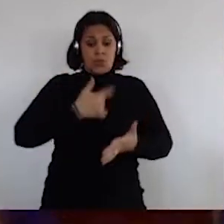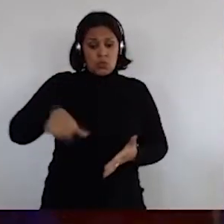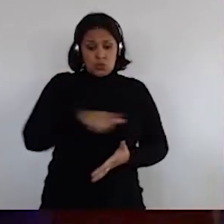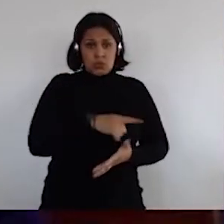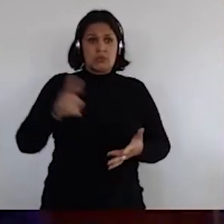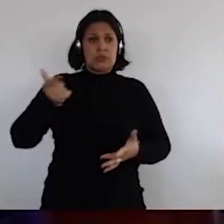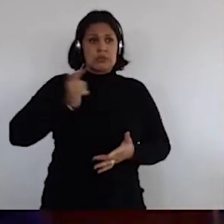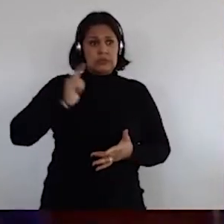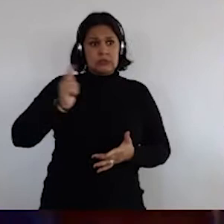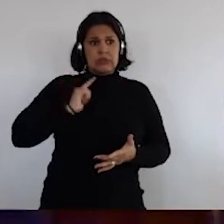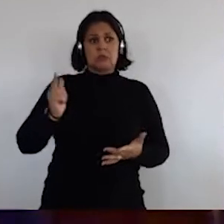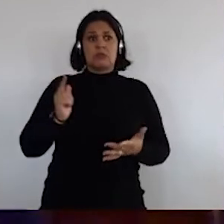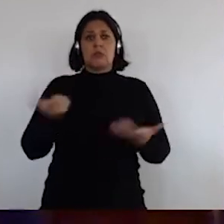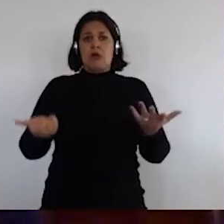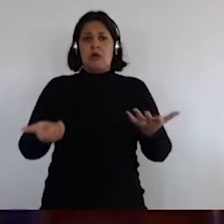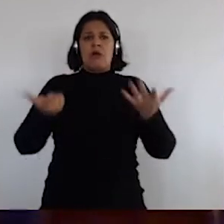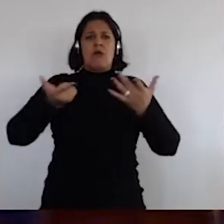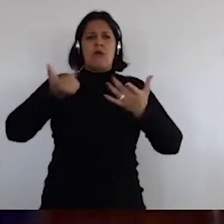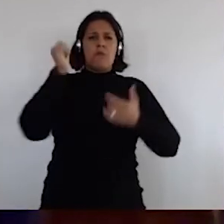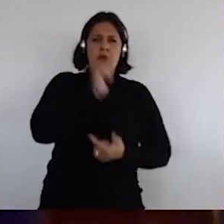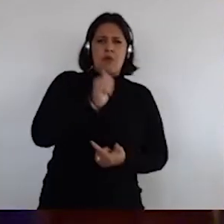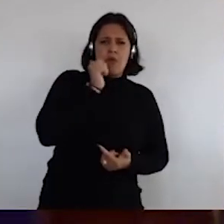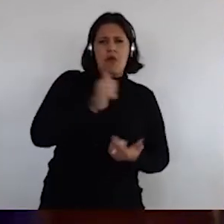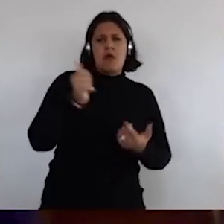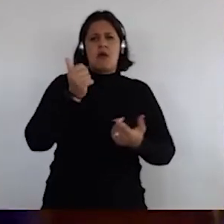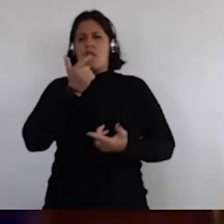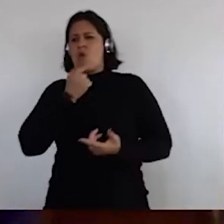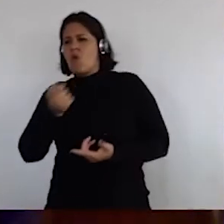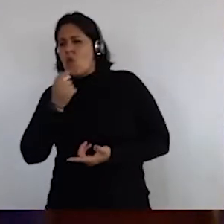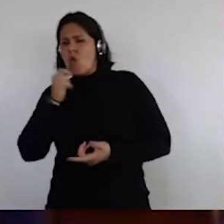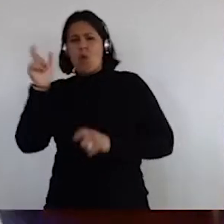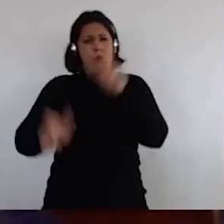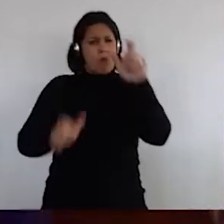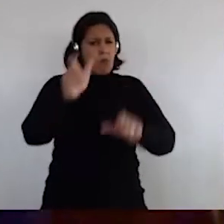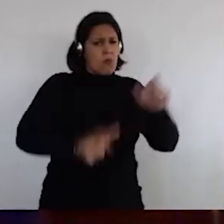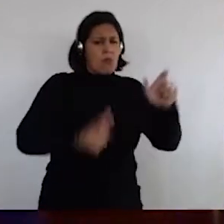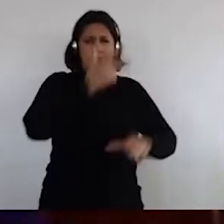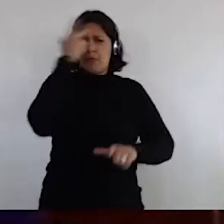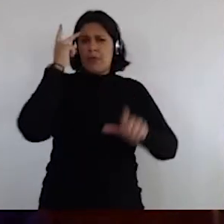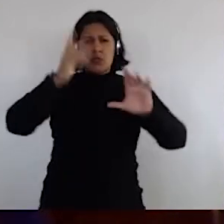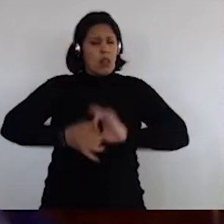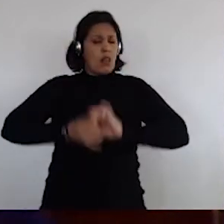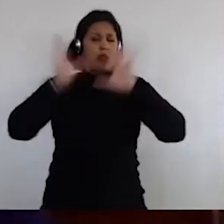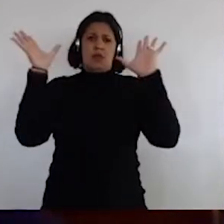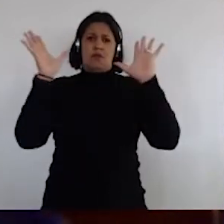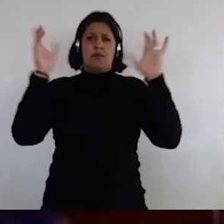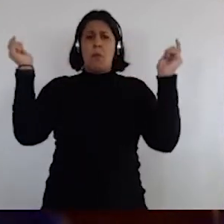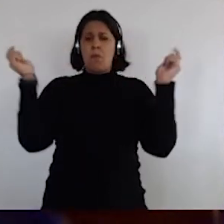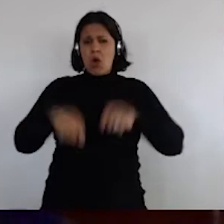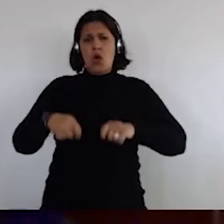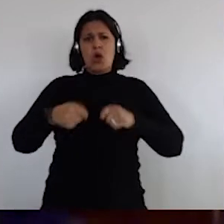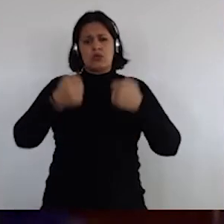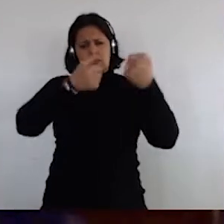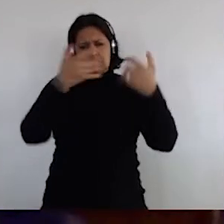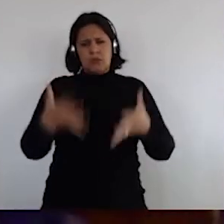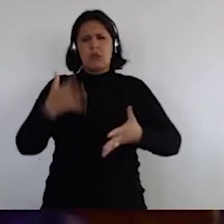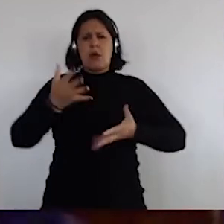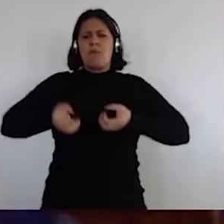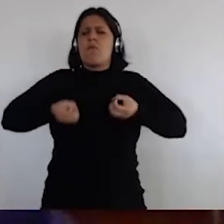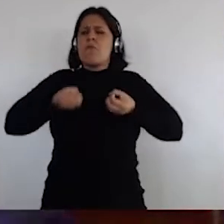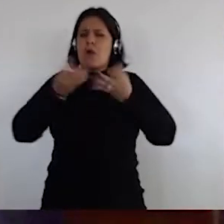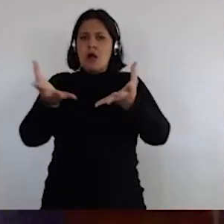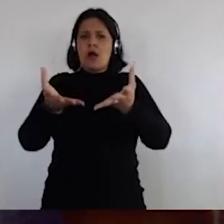e homens suficientemente livres para que possam dizer aquilo que muitas vezes